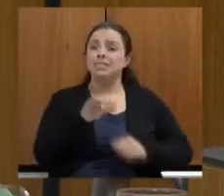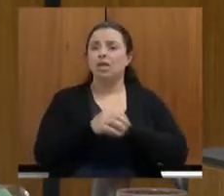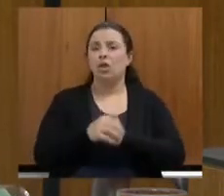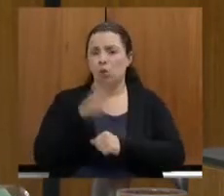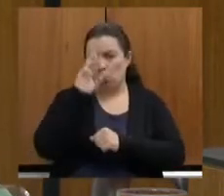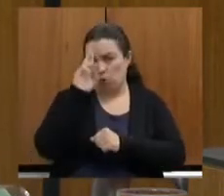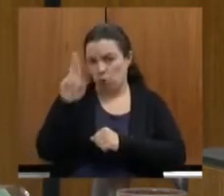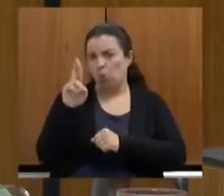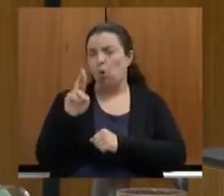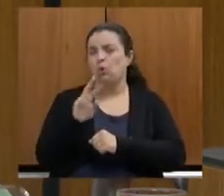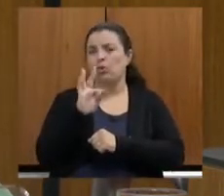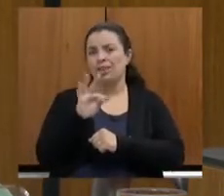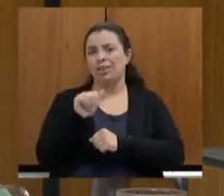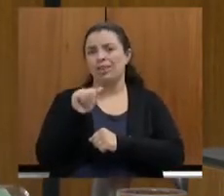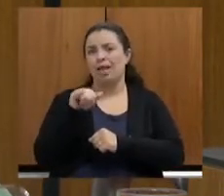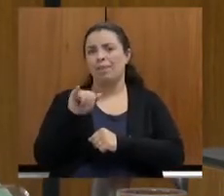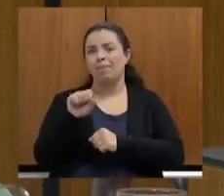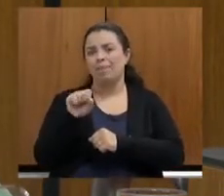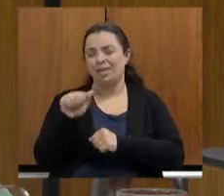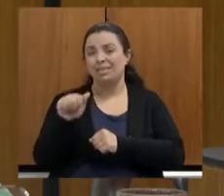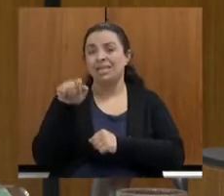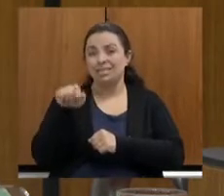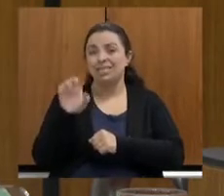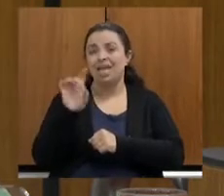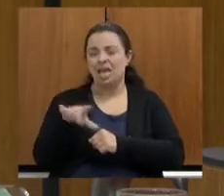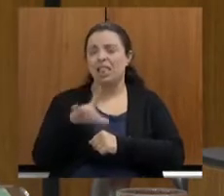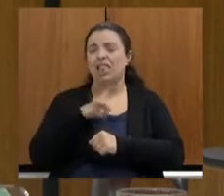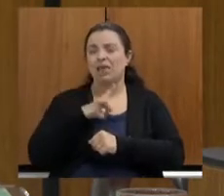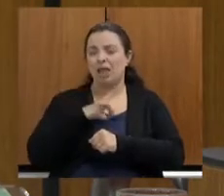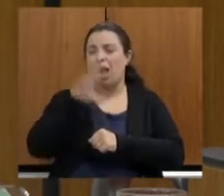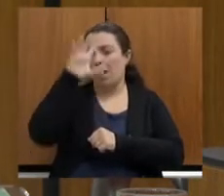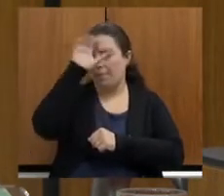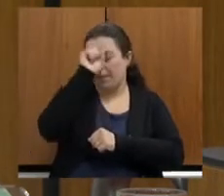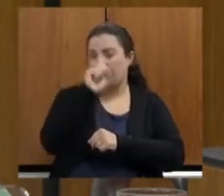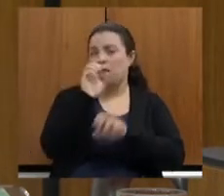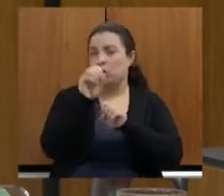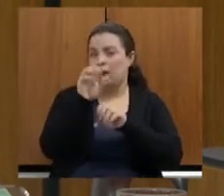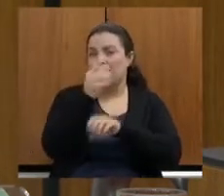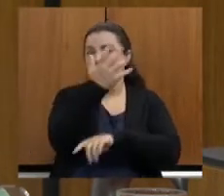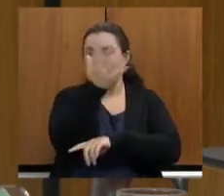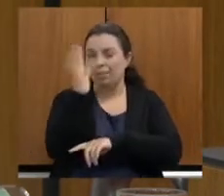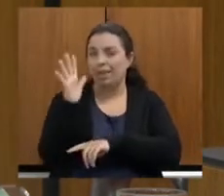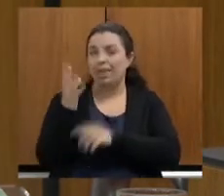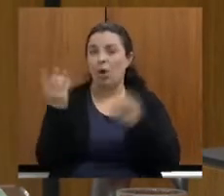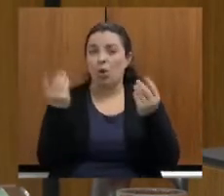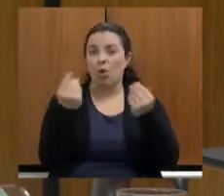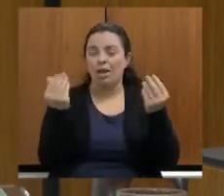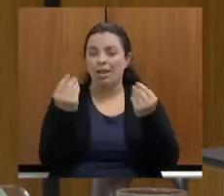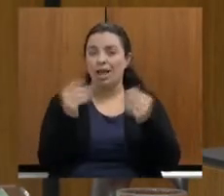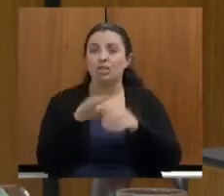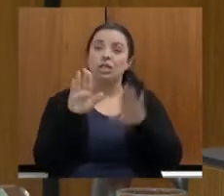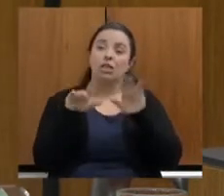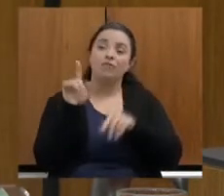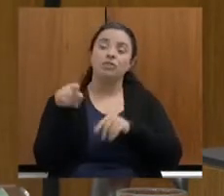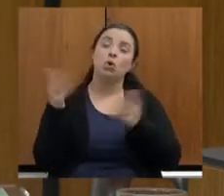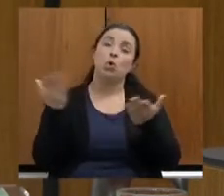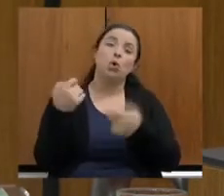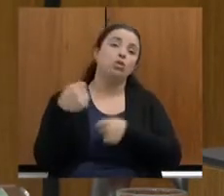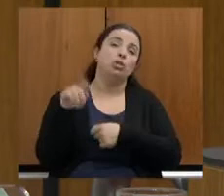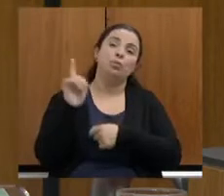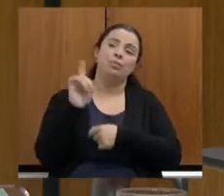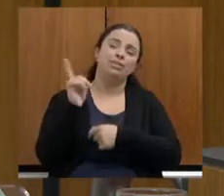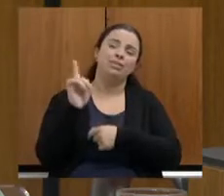gerações passadas a gente tivesse tido acesso a uma educação ambiental de qualidade aprendesse Talvez hoje não precisássemos